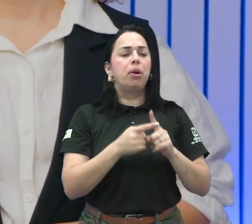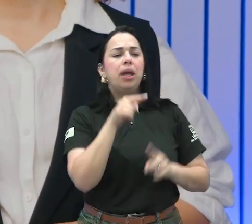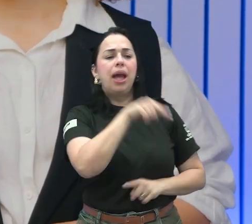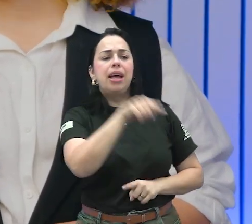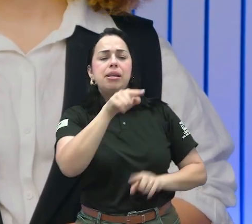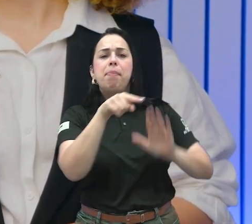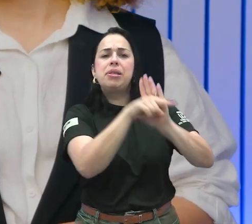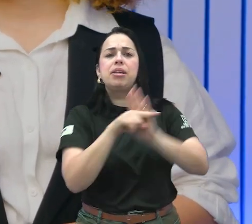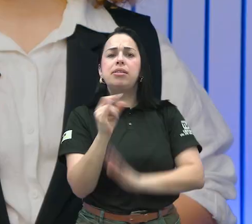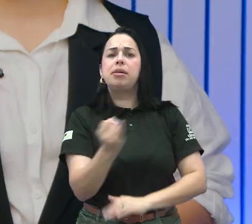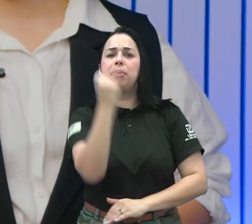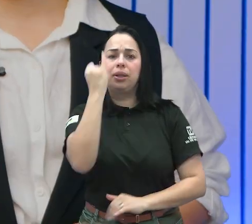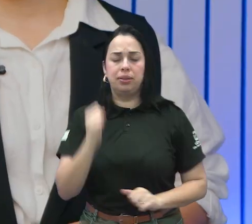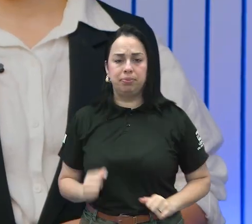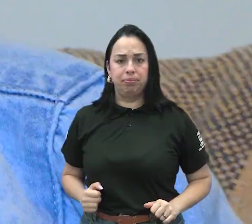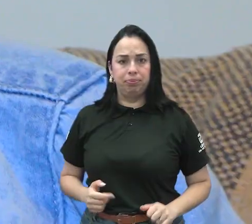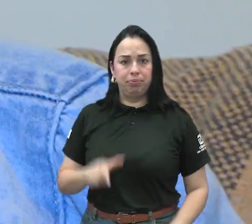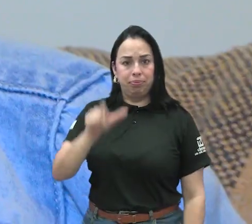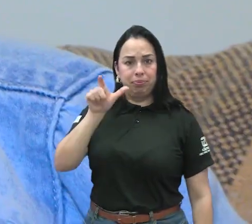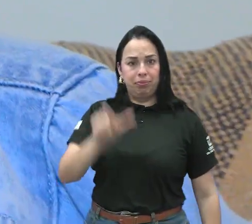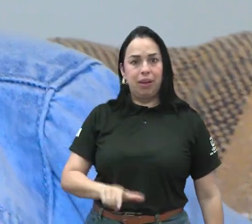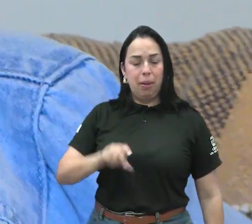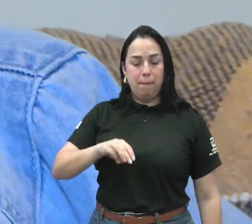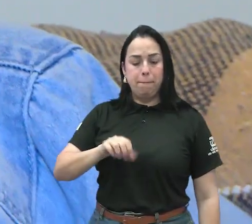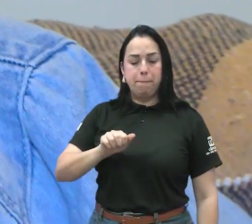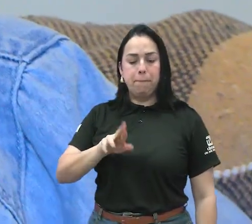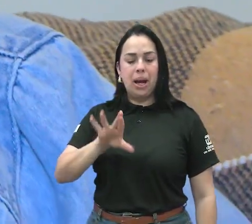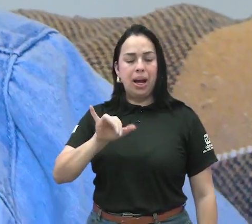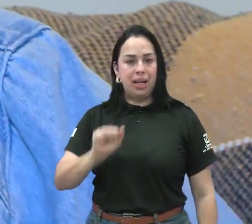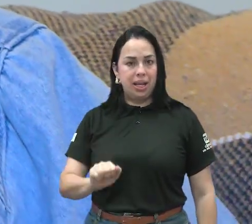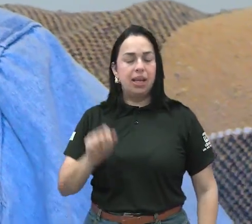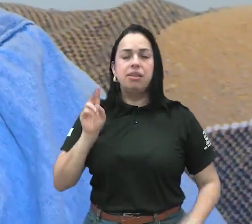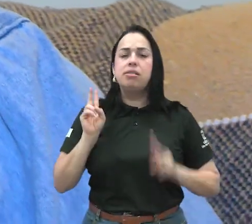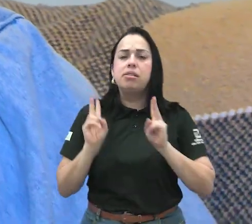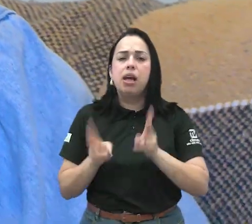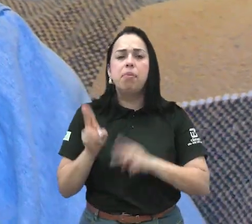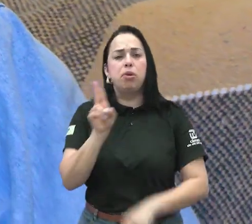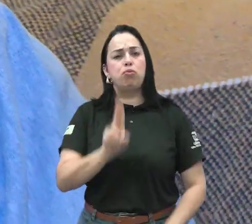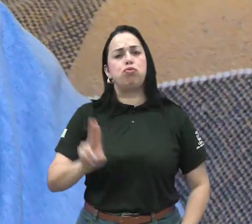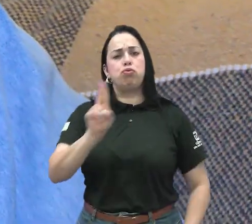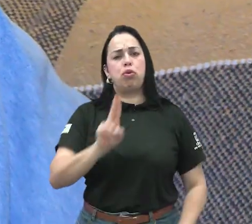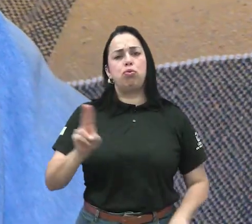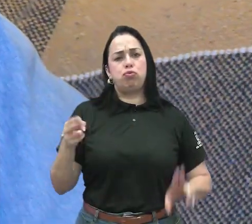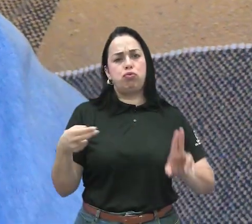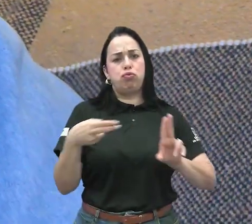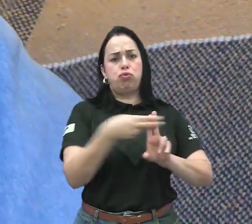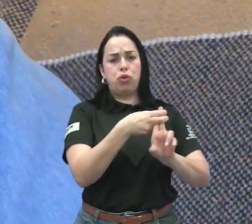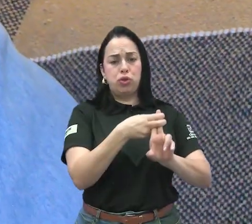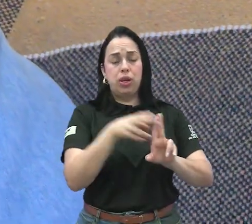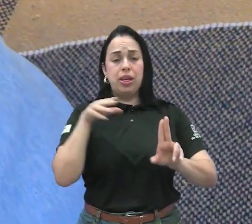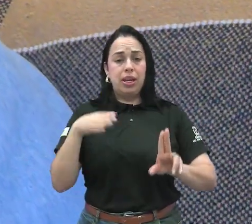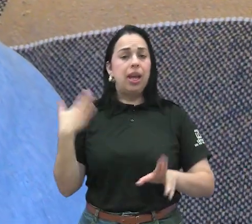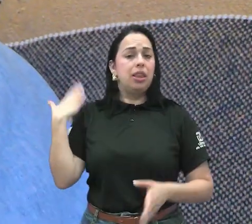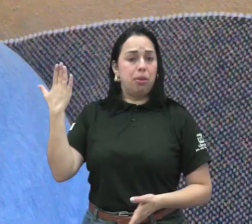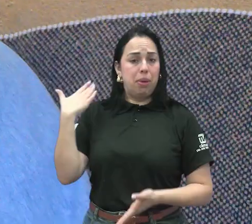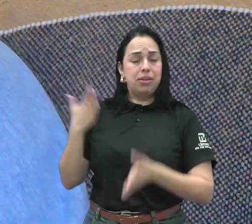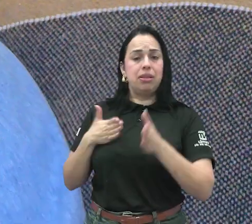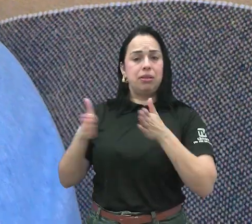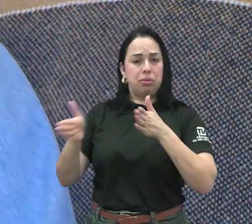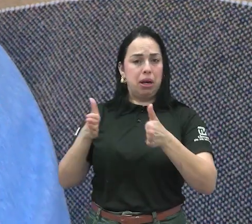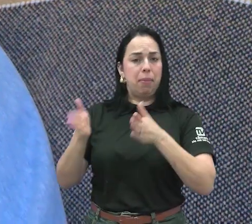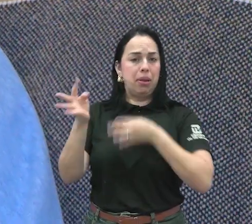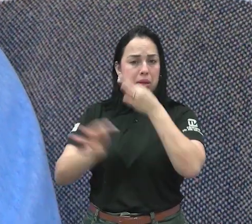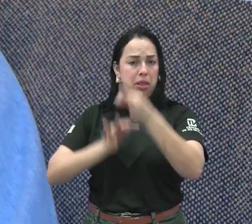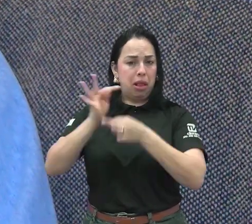esse indicador é tão importante. Dona Maria sempre utilizou o Sistema Único de Saúde e foi quando mais